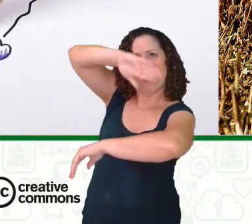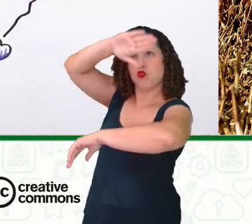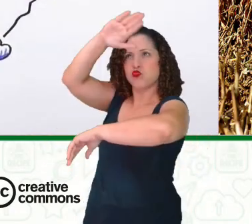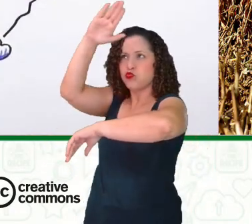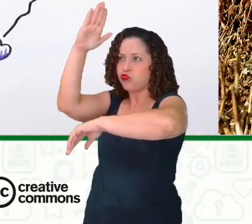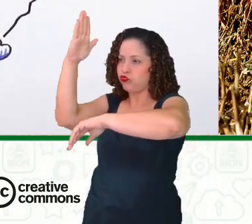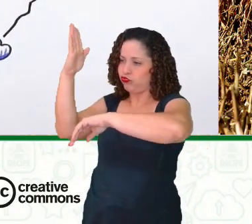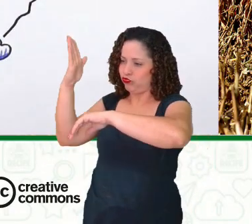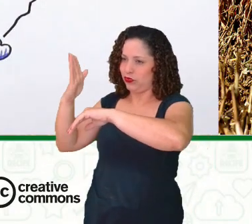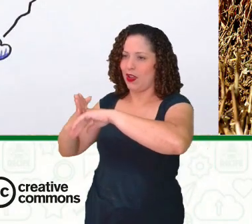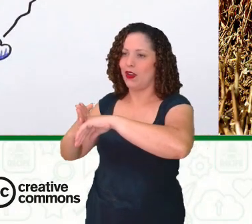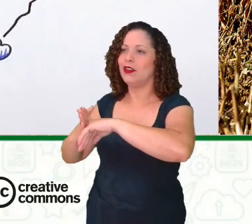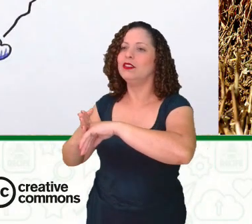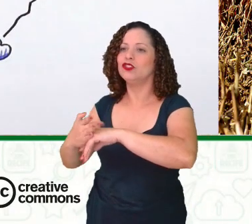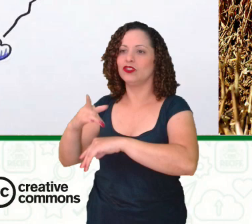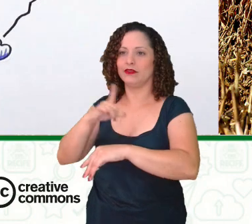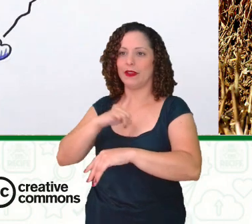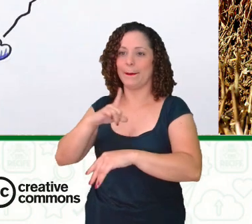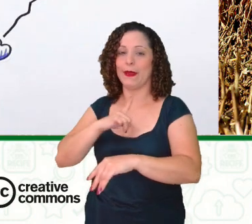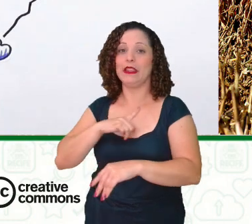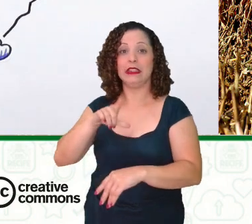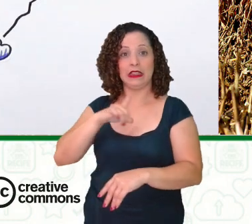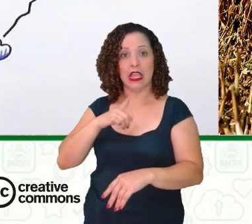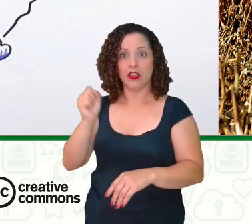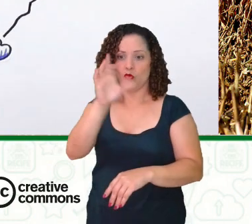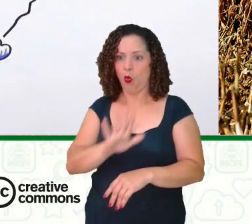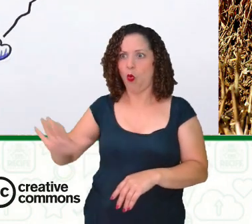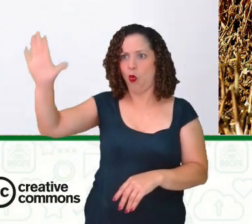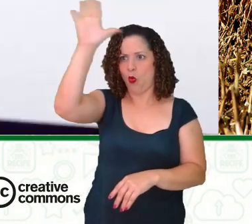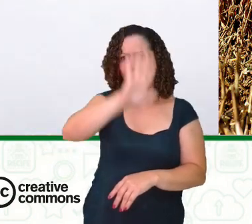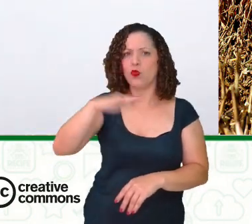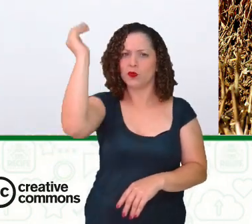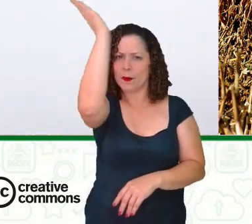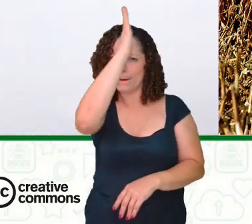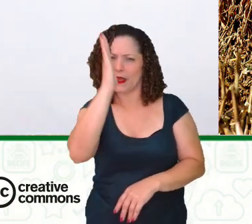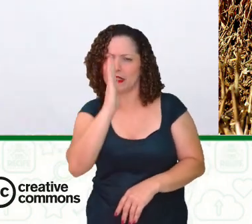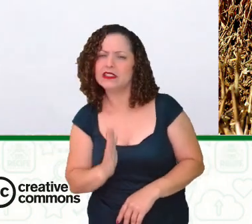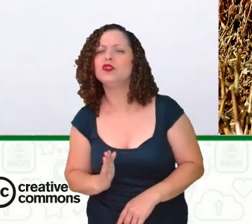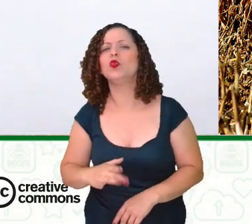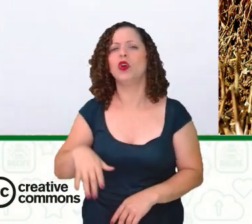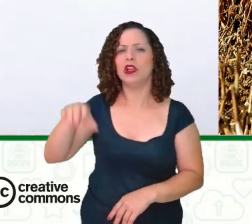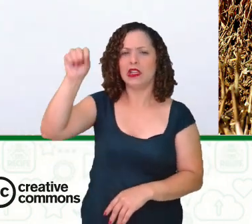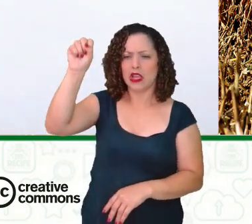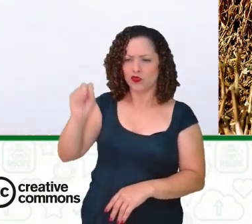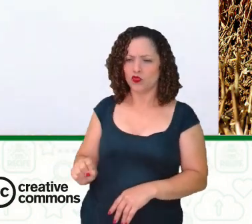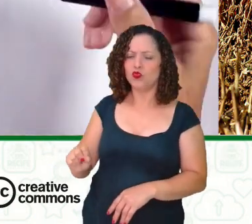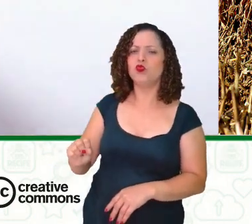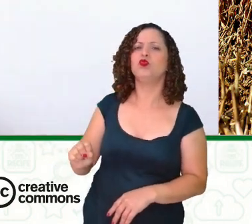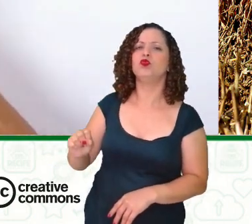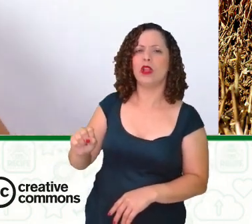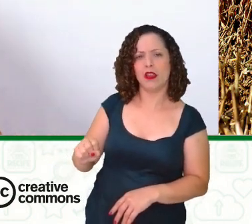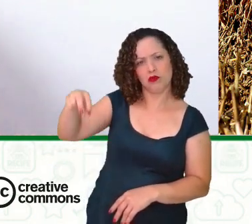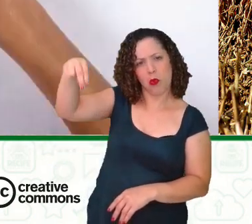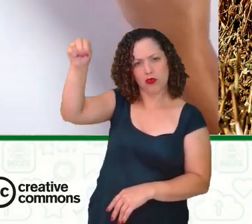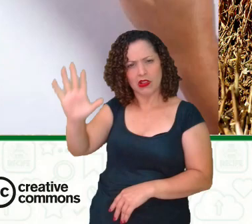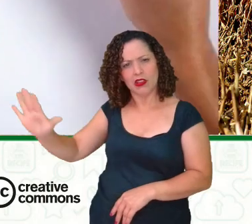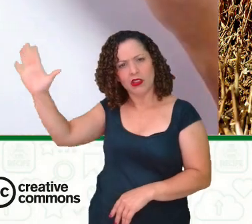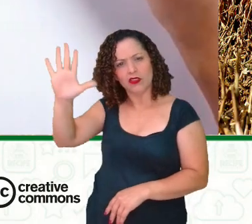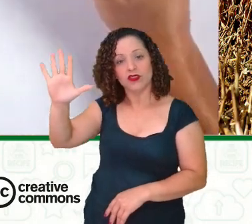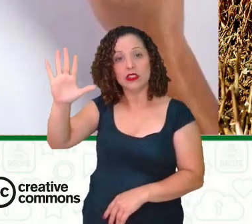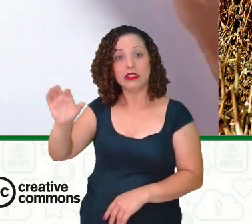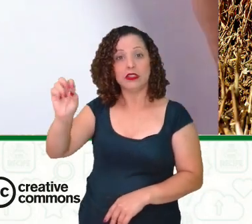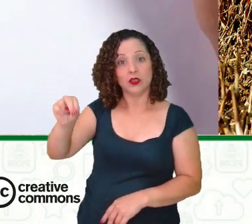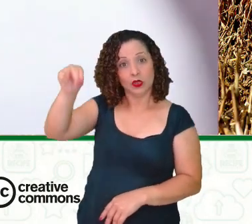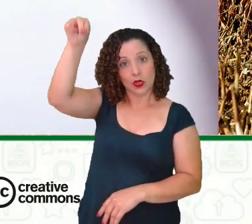caminho rumo ao centro-oeste, sudeste e sul do Brasil, além do Paraguai e Argentina. Agora adivinha só o